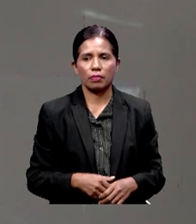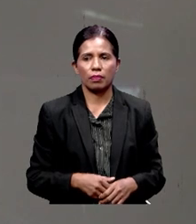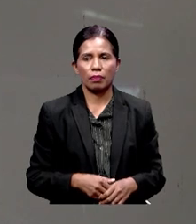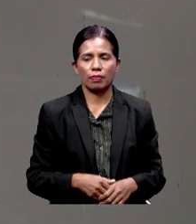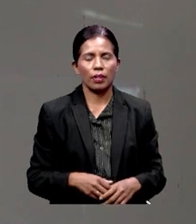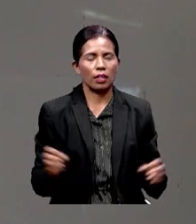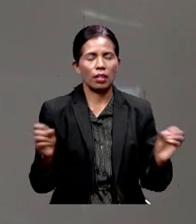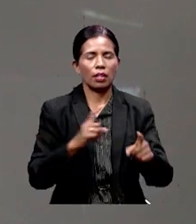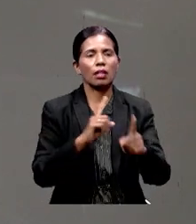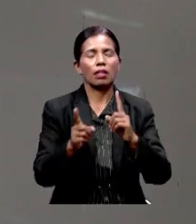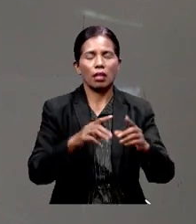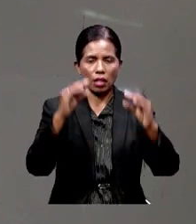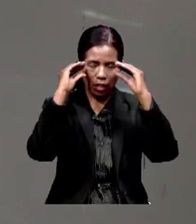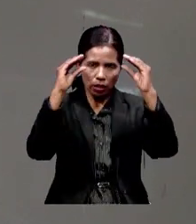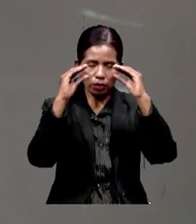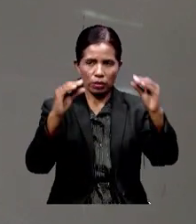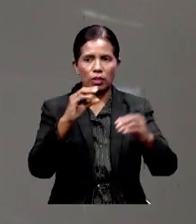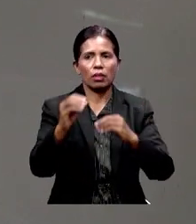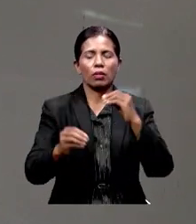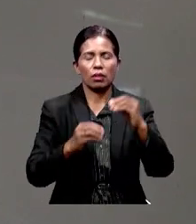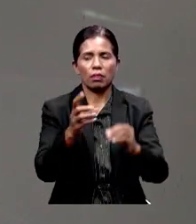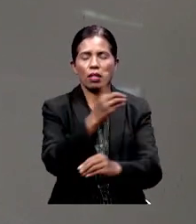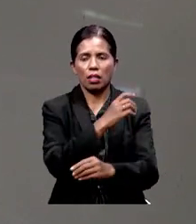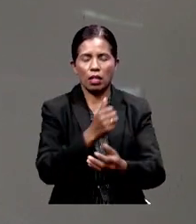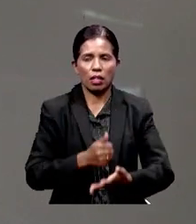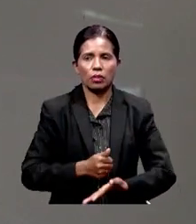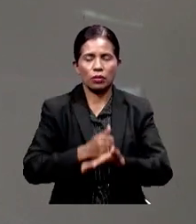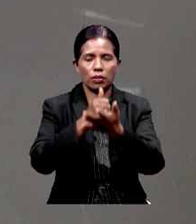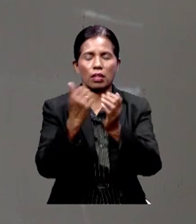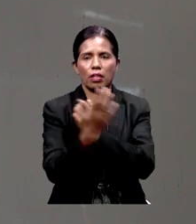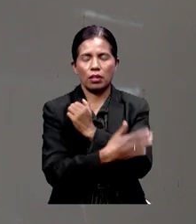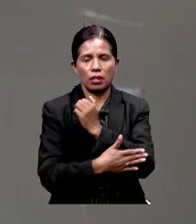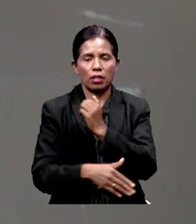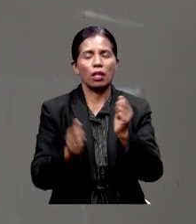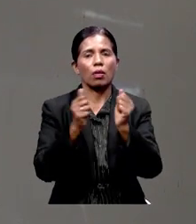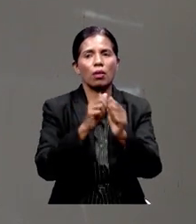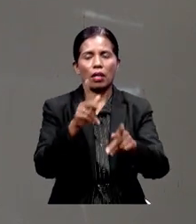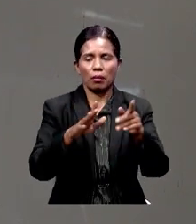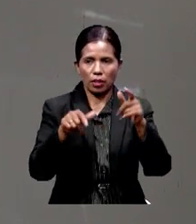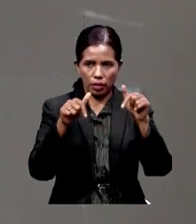lalika mai hanori fretlin sobre defende rai no povo idane